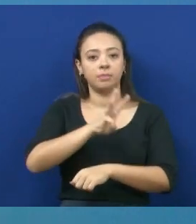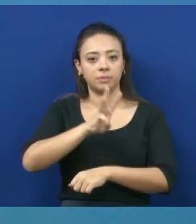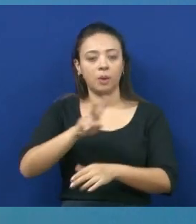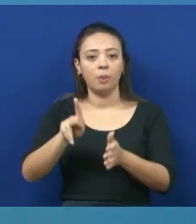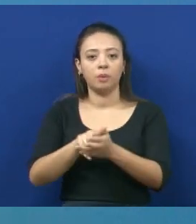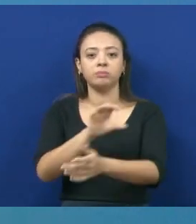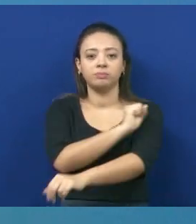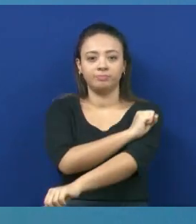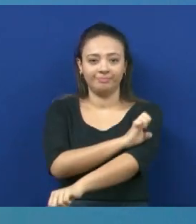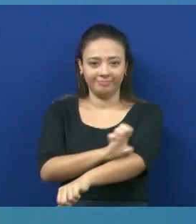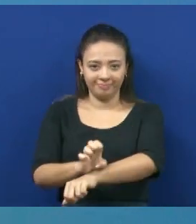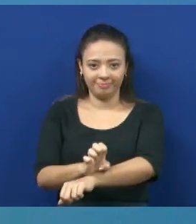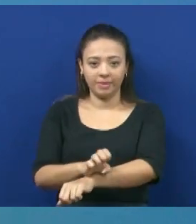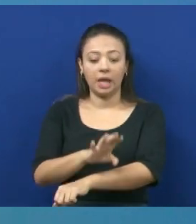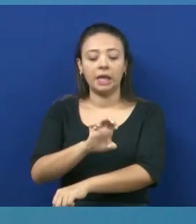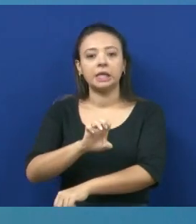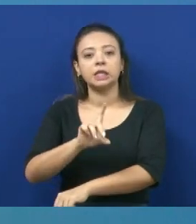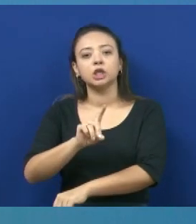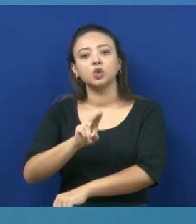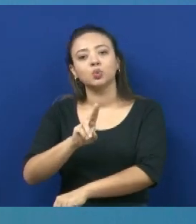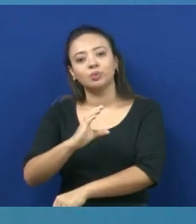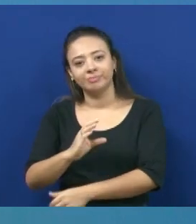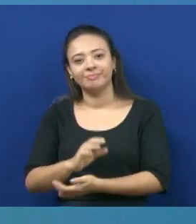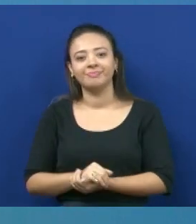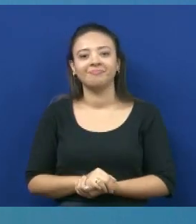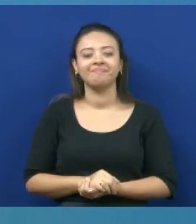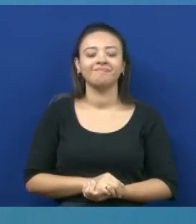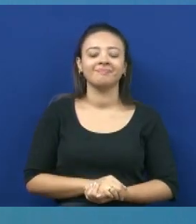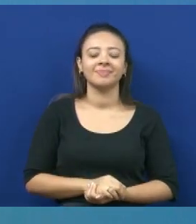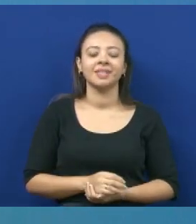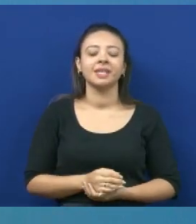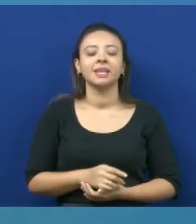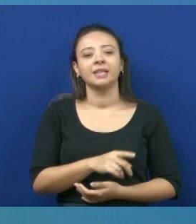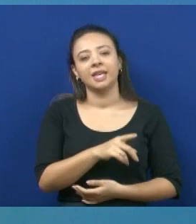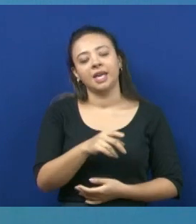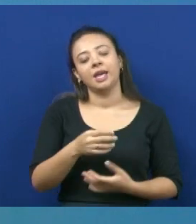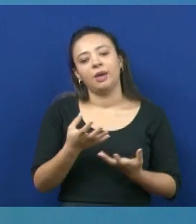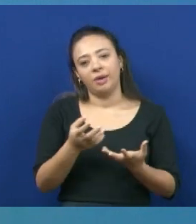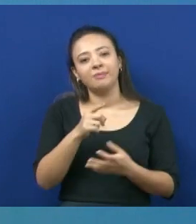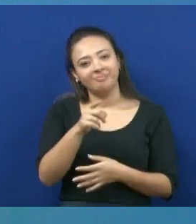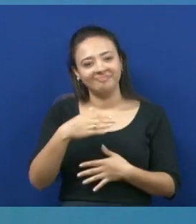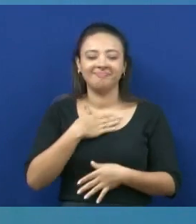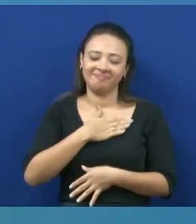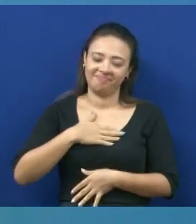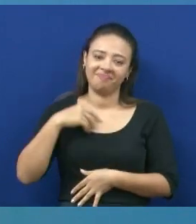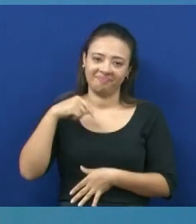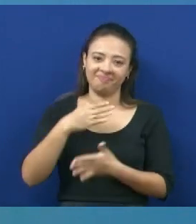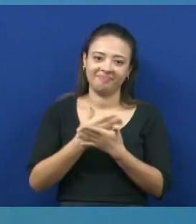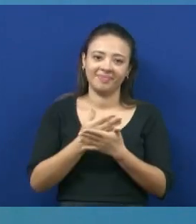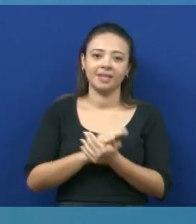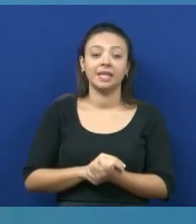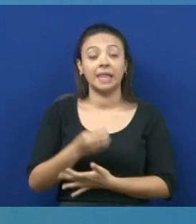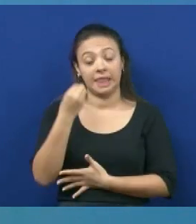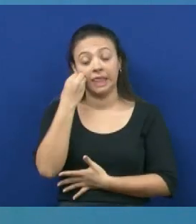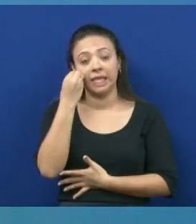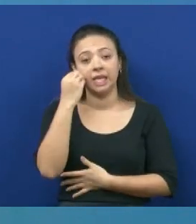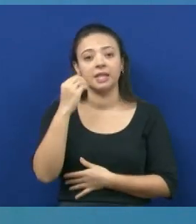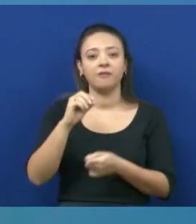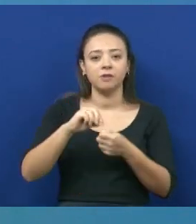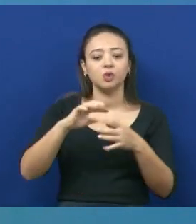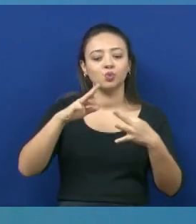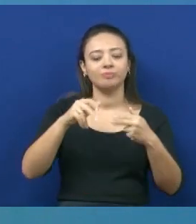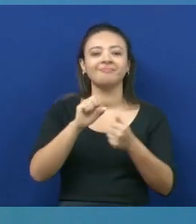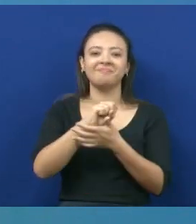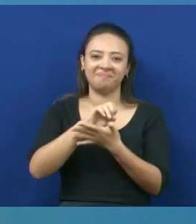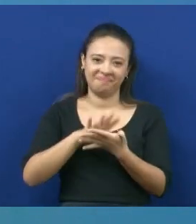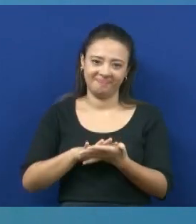Educação, a plataforma Eduque. Espero que vocês tenham gostado e tentem resolver todas as